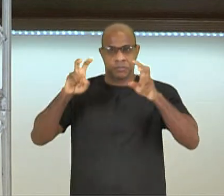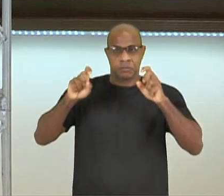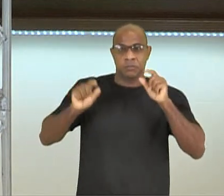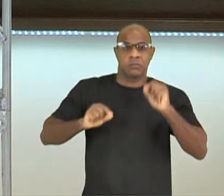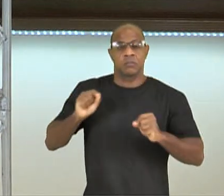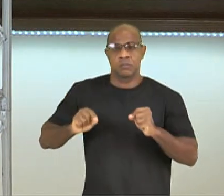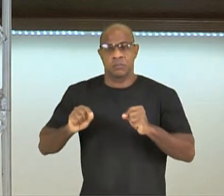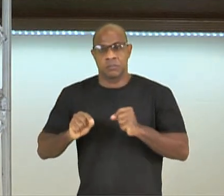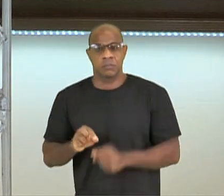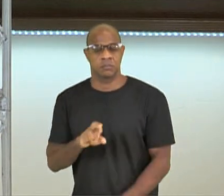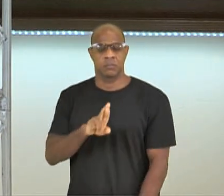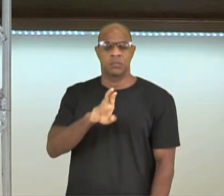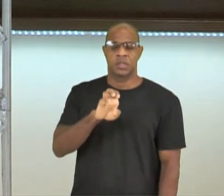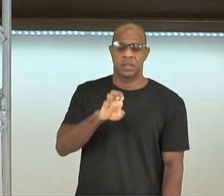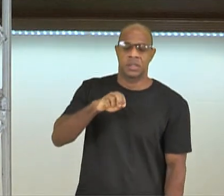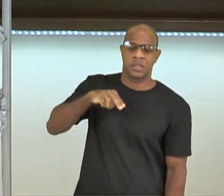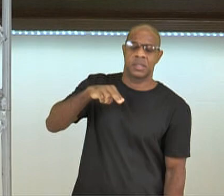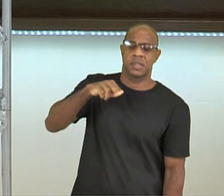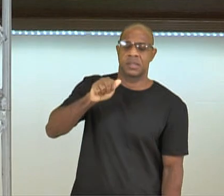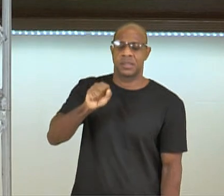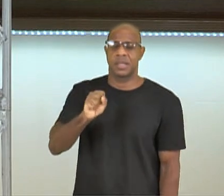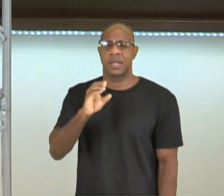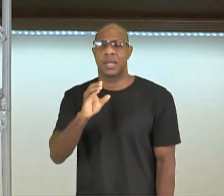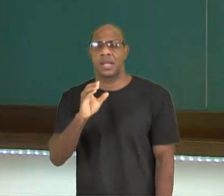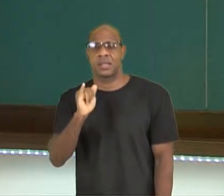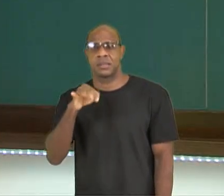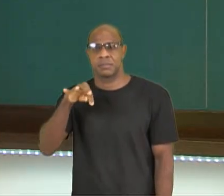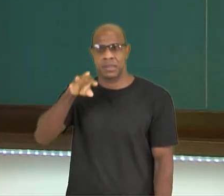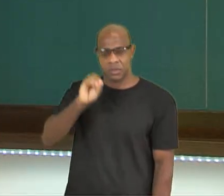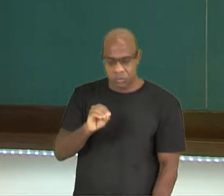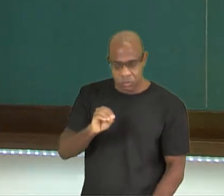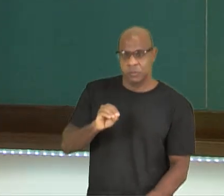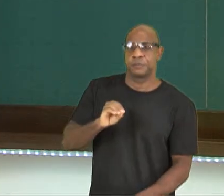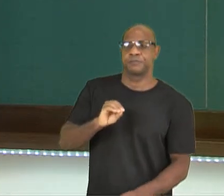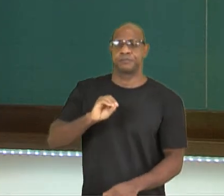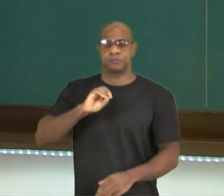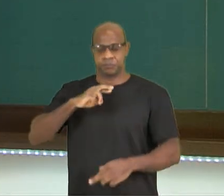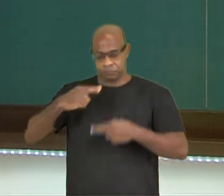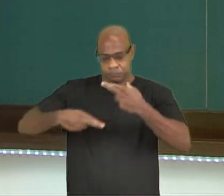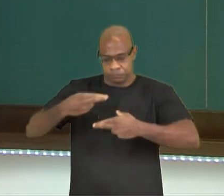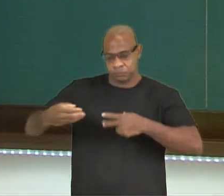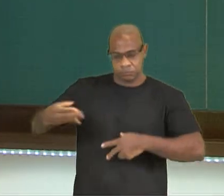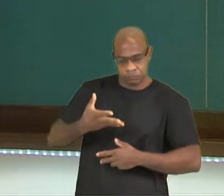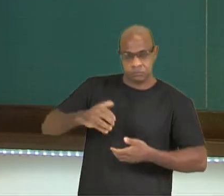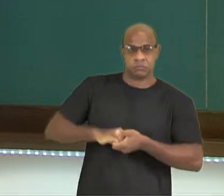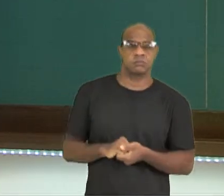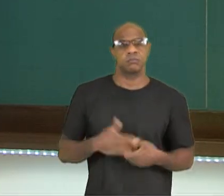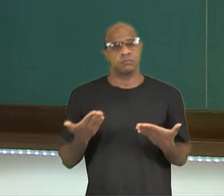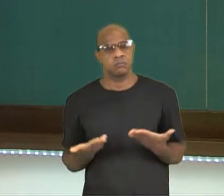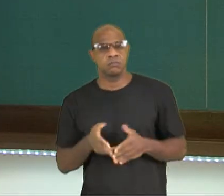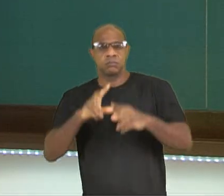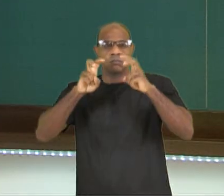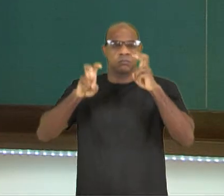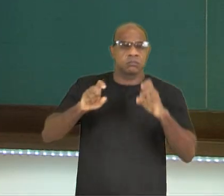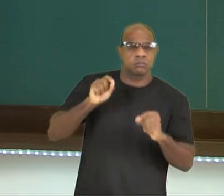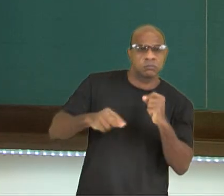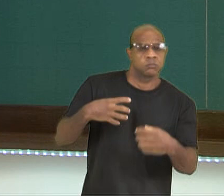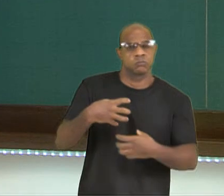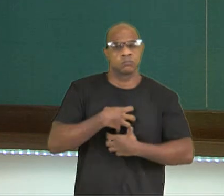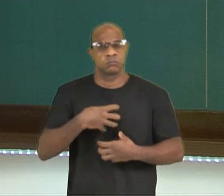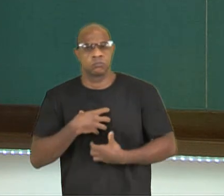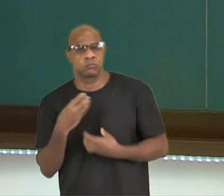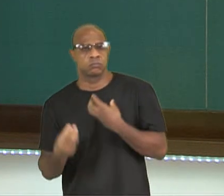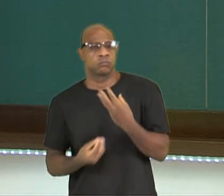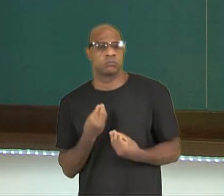quê? Sobre renascimento, mas o renascimento, eu acho que dos seus primórdios, da sua maneira, por que